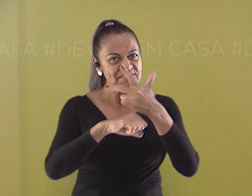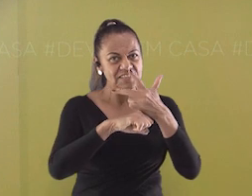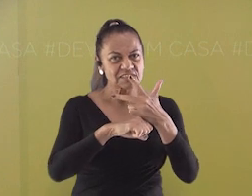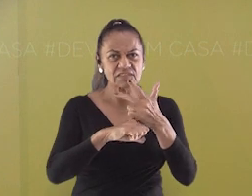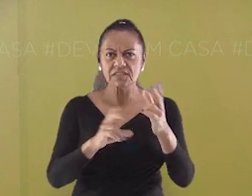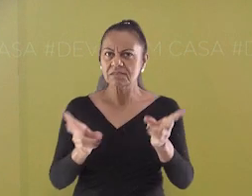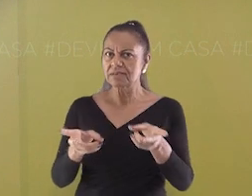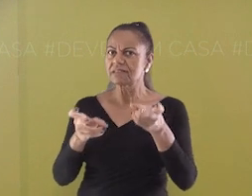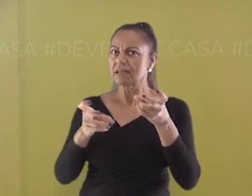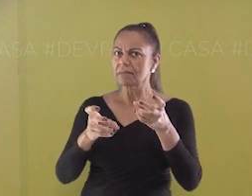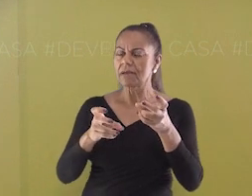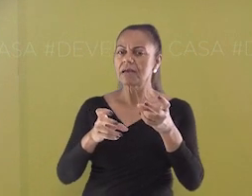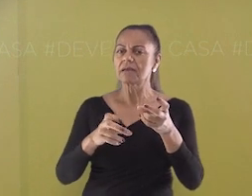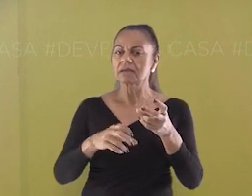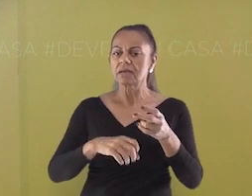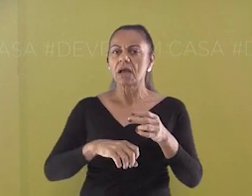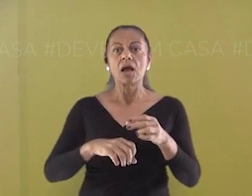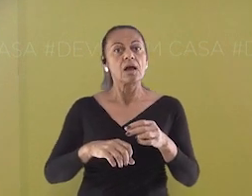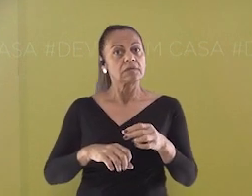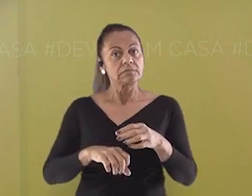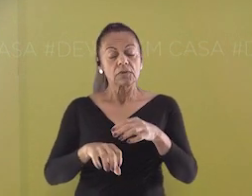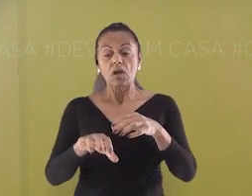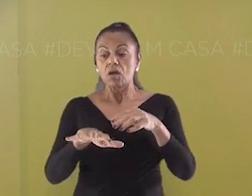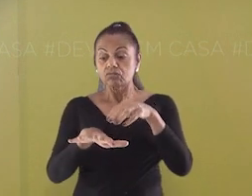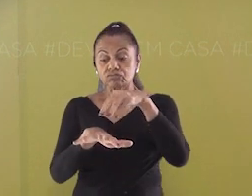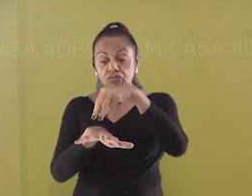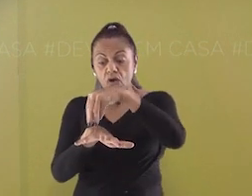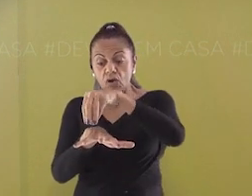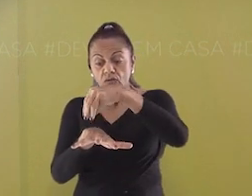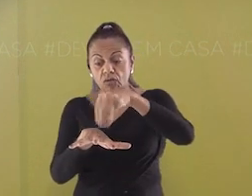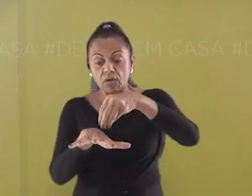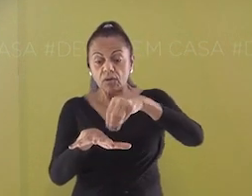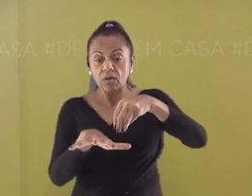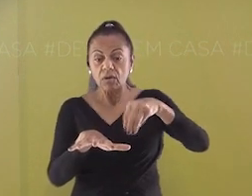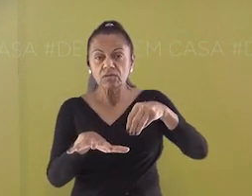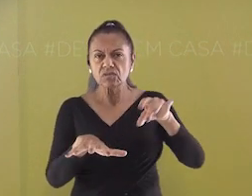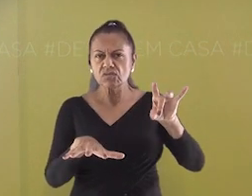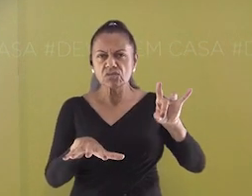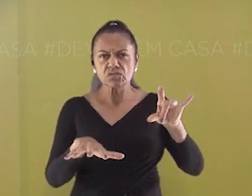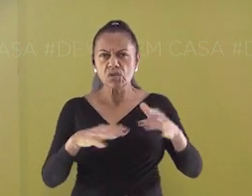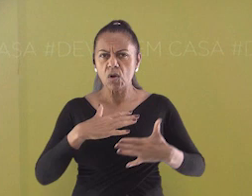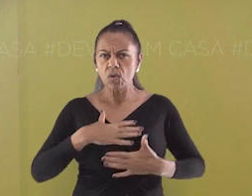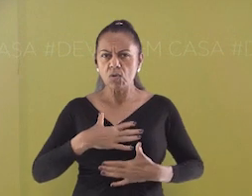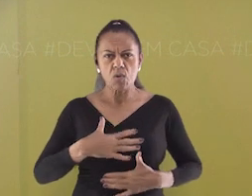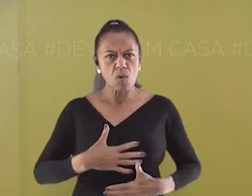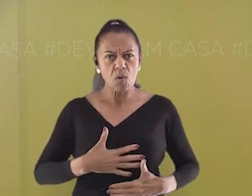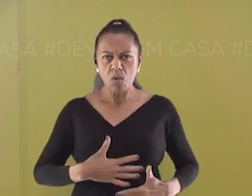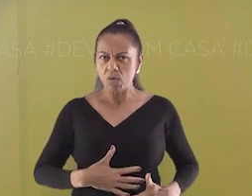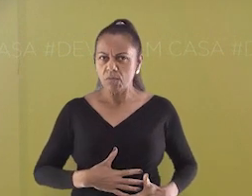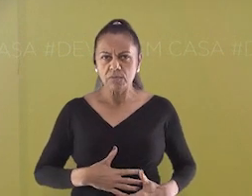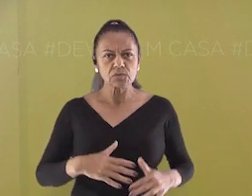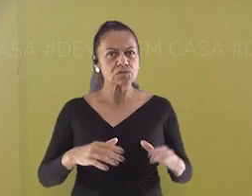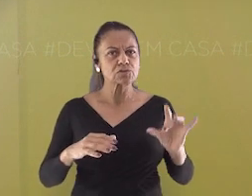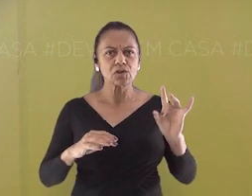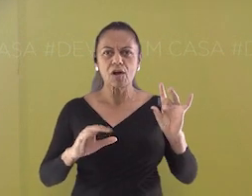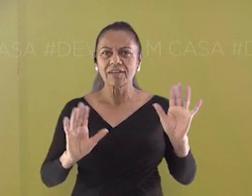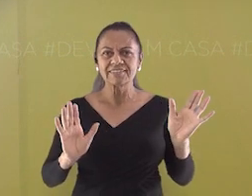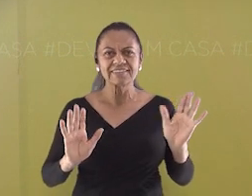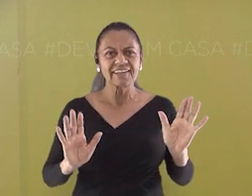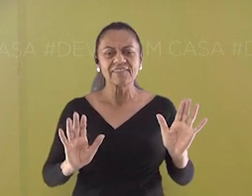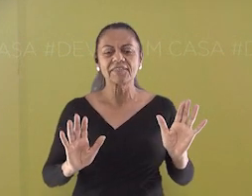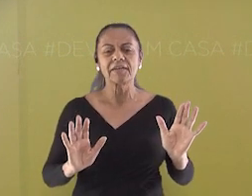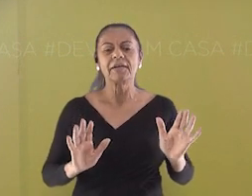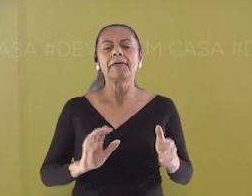E aí, pessoal, gostaram do vídeo? Viram que os fósseis podem ser não só o corpo, ou a impressão do corpo